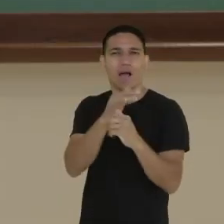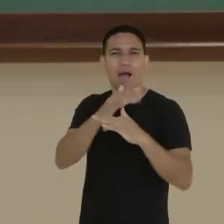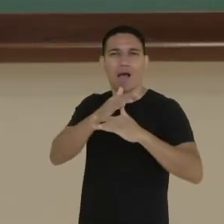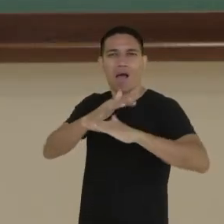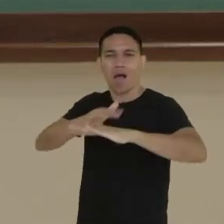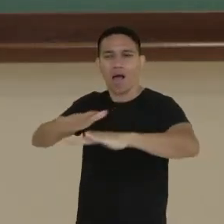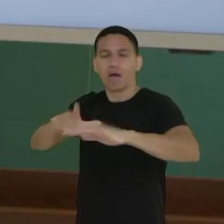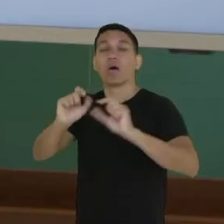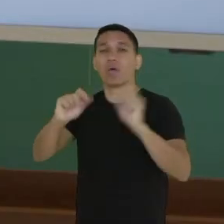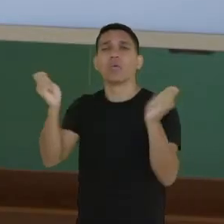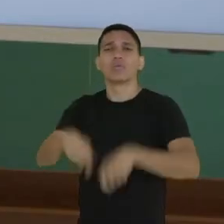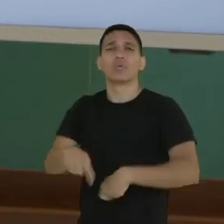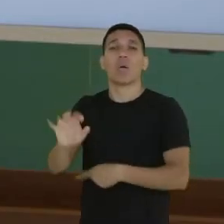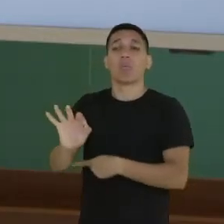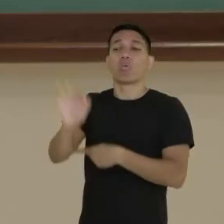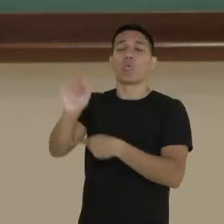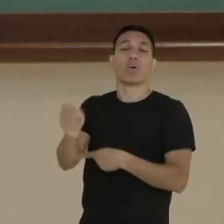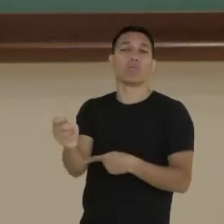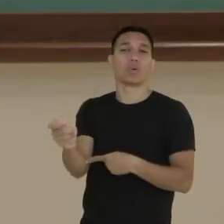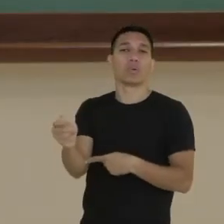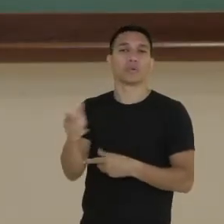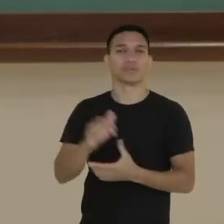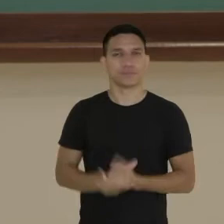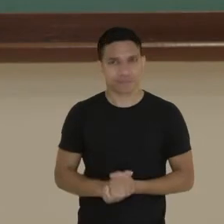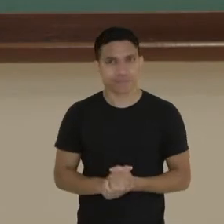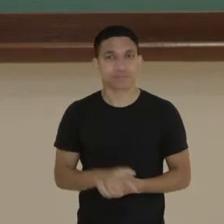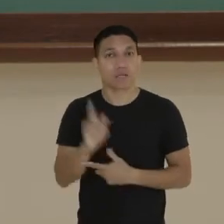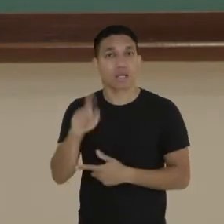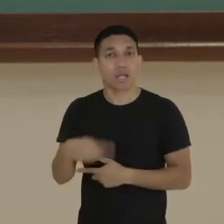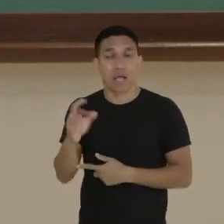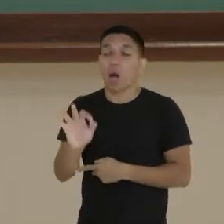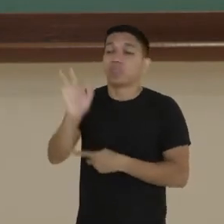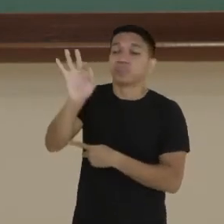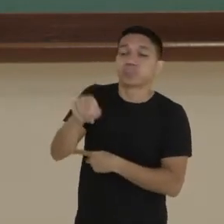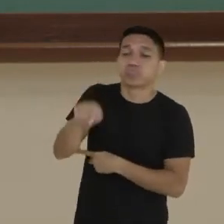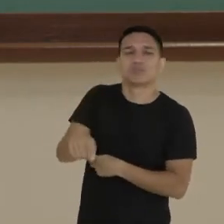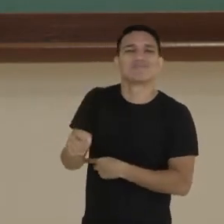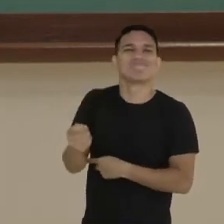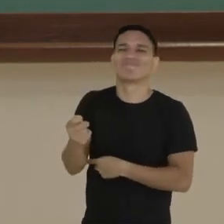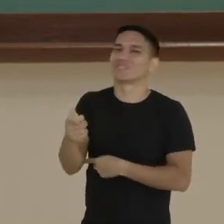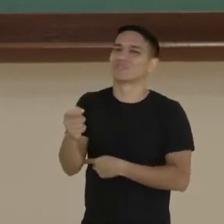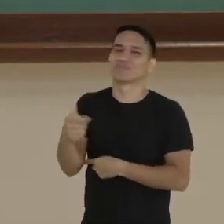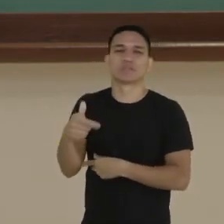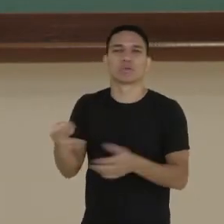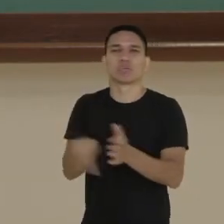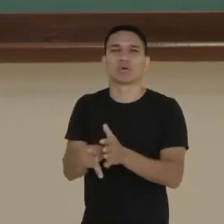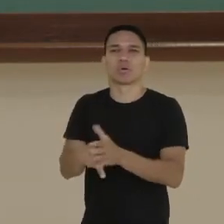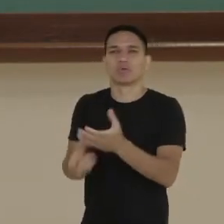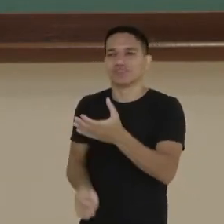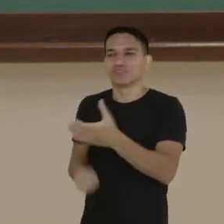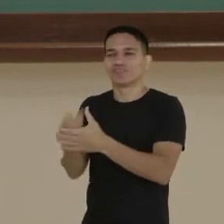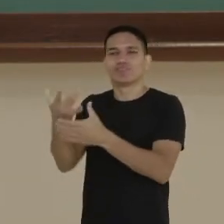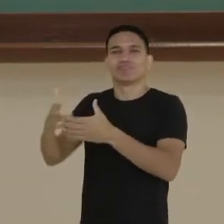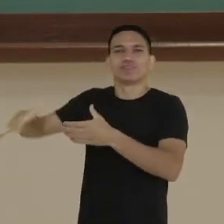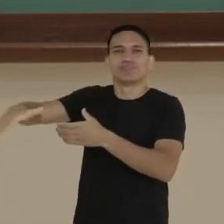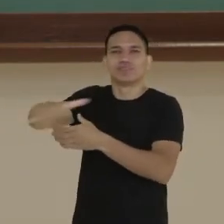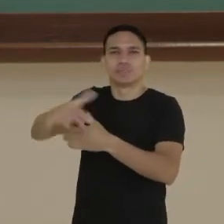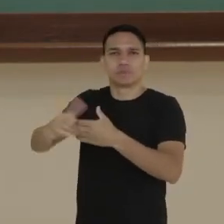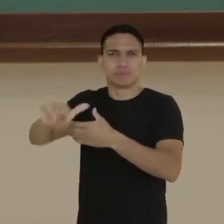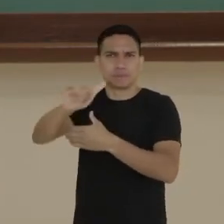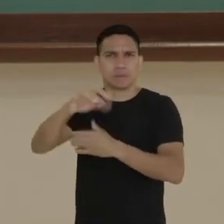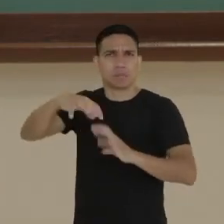tem uma porcentagem muito pequena, certo? É uma porcentagem minúscula da matriz energética mundial,